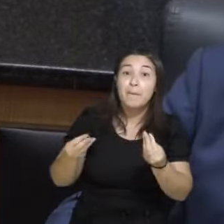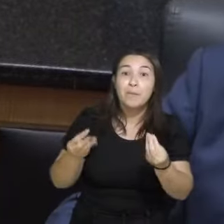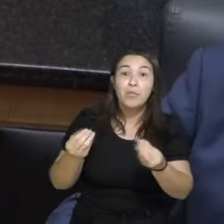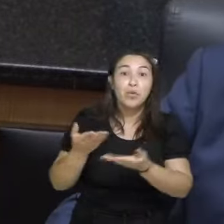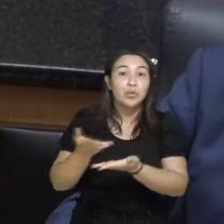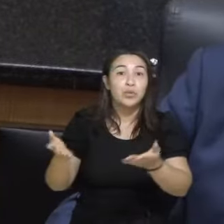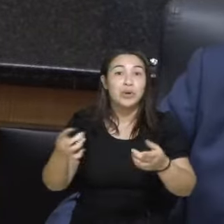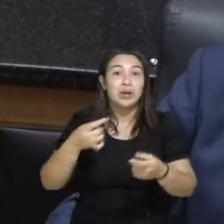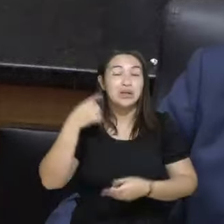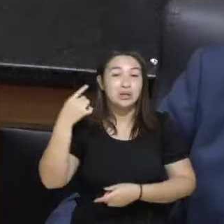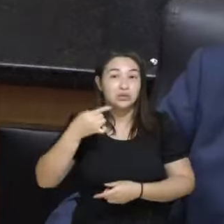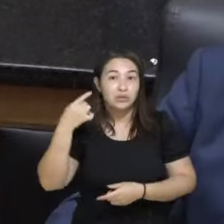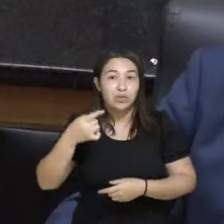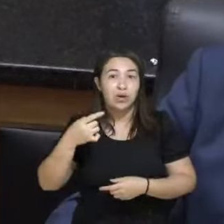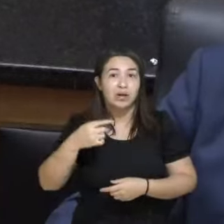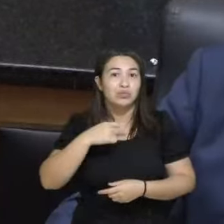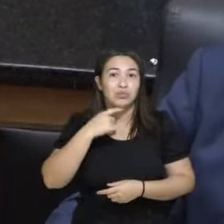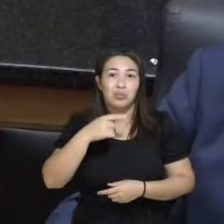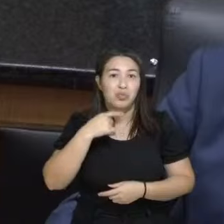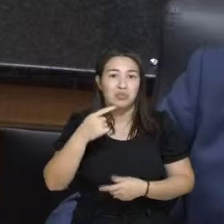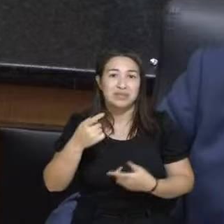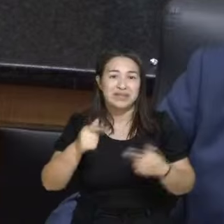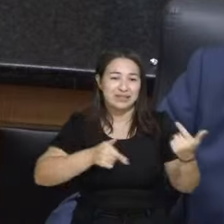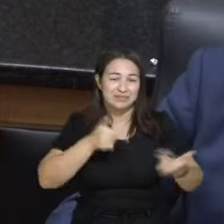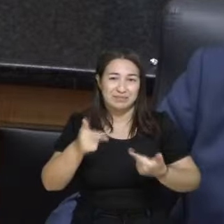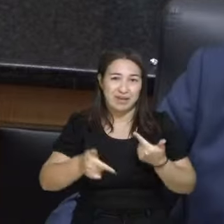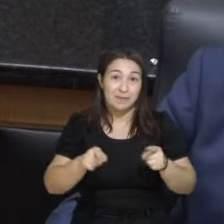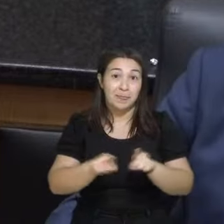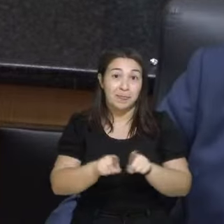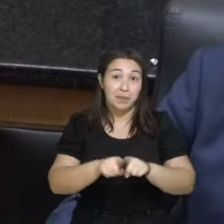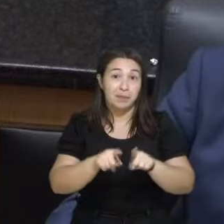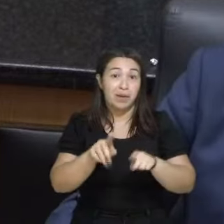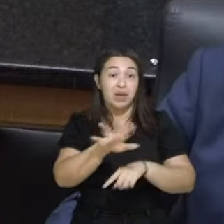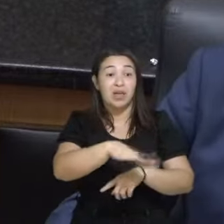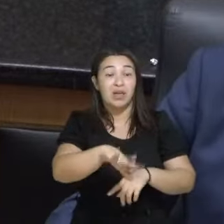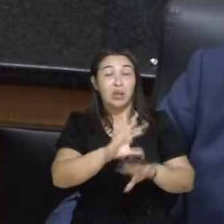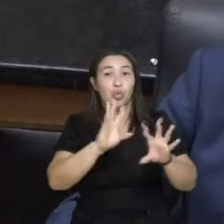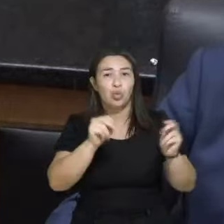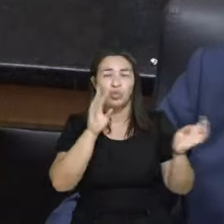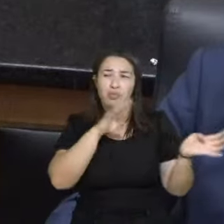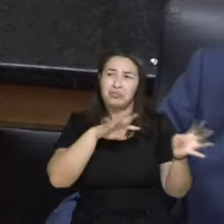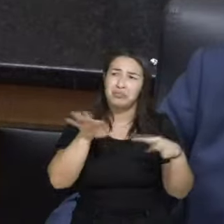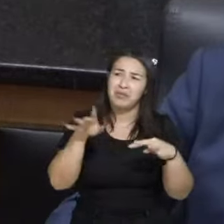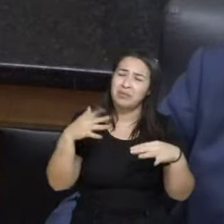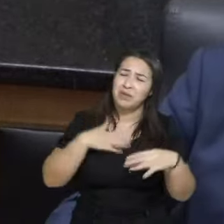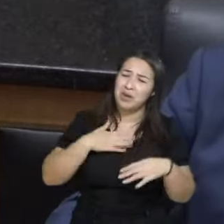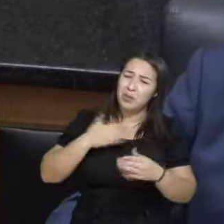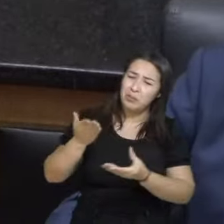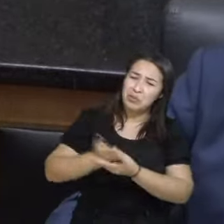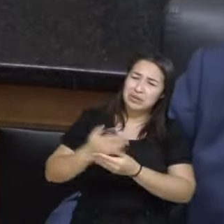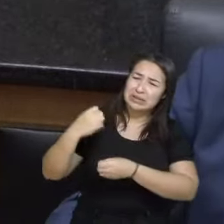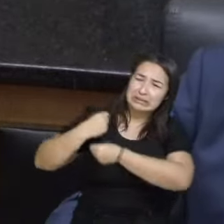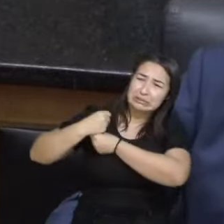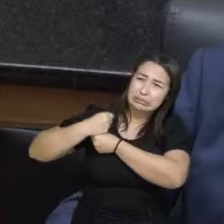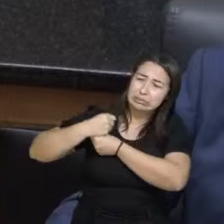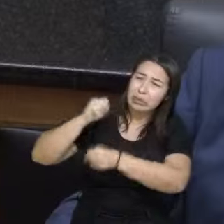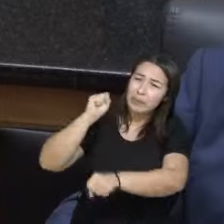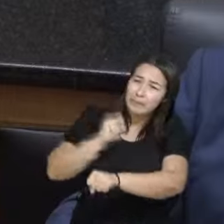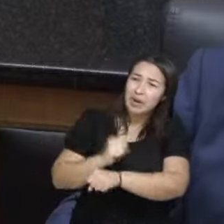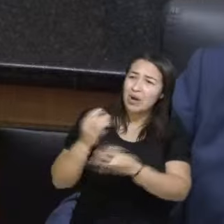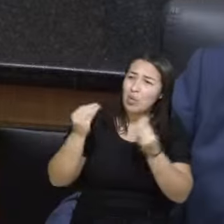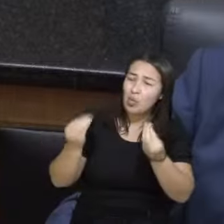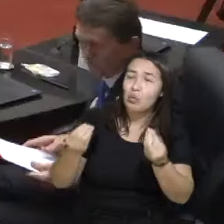advogados tenham a dificuldade e a sociedade vem e reclama que os seus processos ficam anos parados e assim nós vamos conseguir